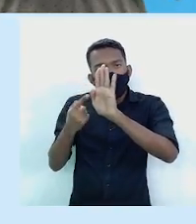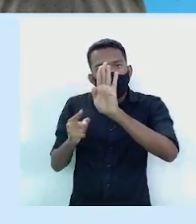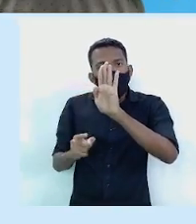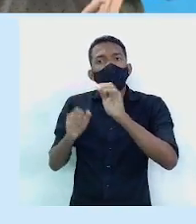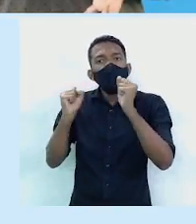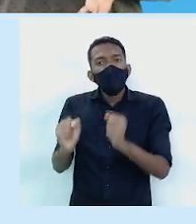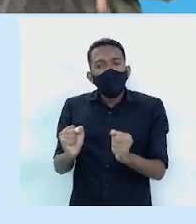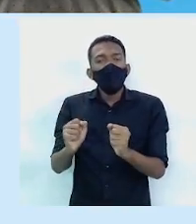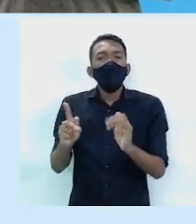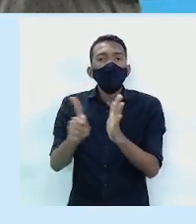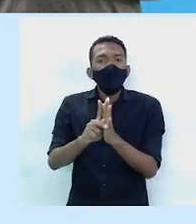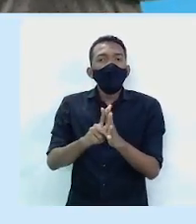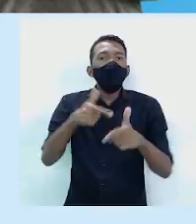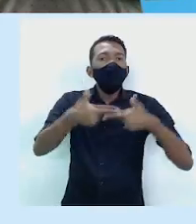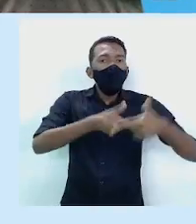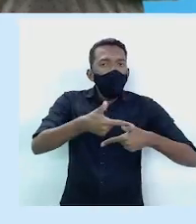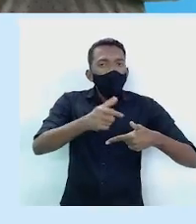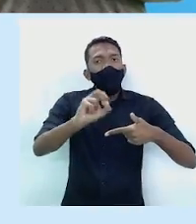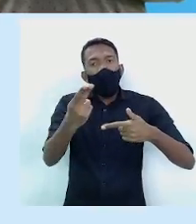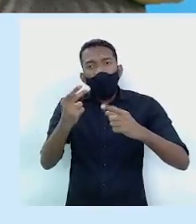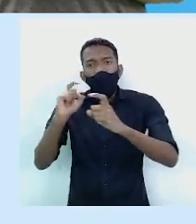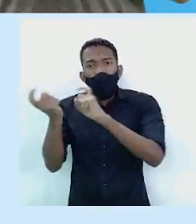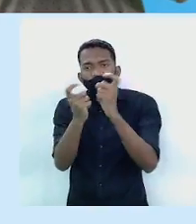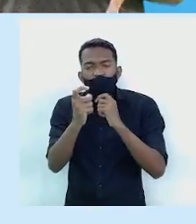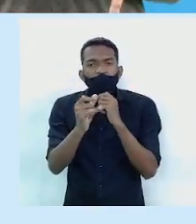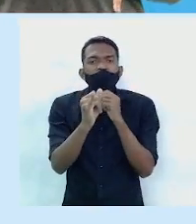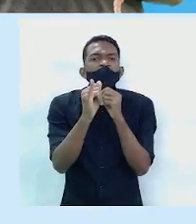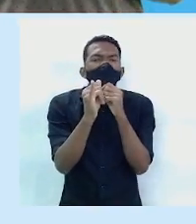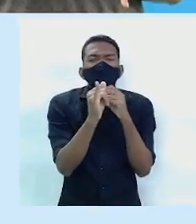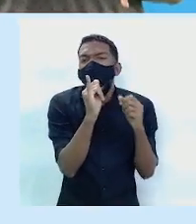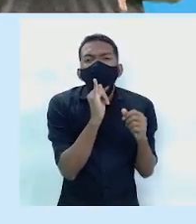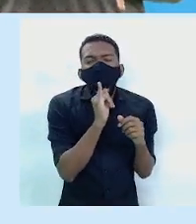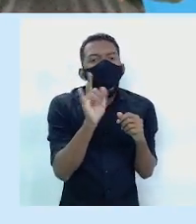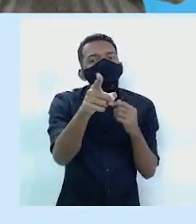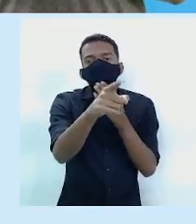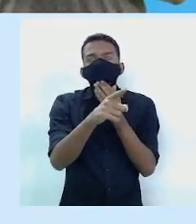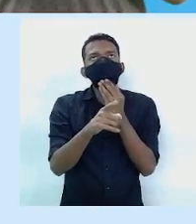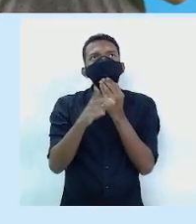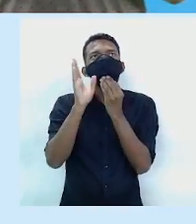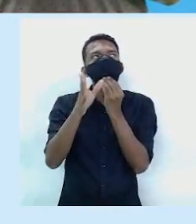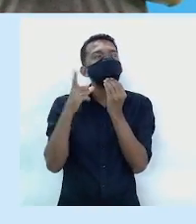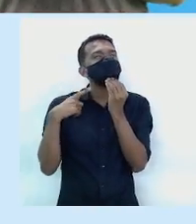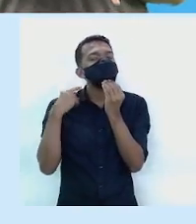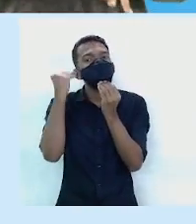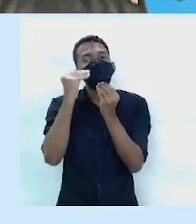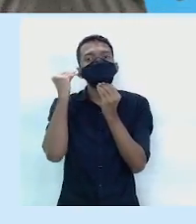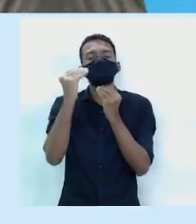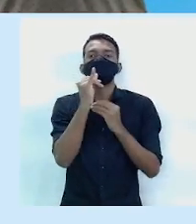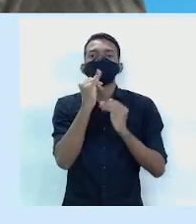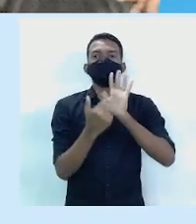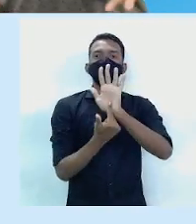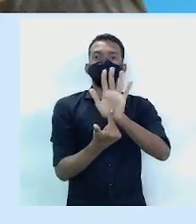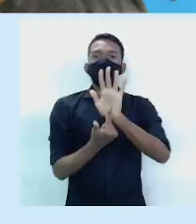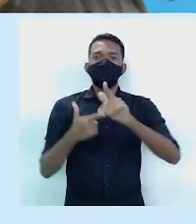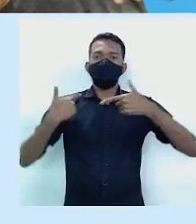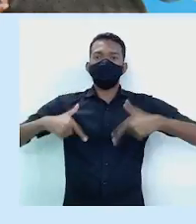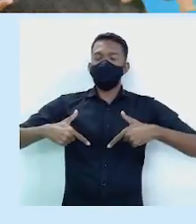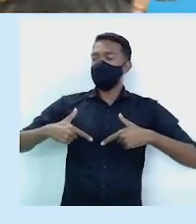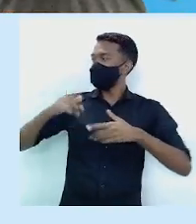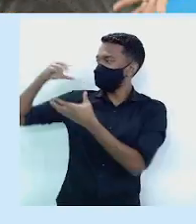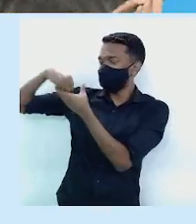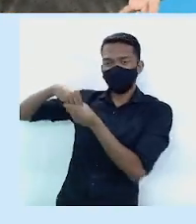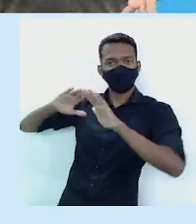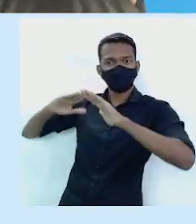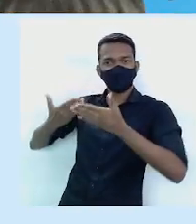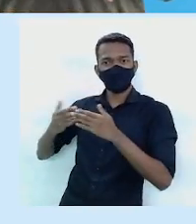ou discussão. Então, vamos imaginar que não sei se vocês já tiveram a experiência de apresentar um trabalho na escola, acho